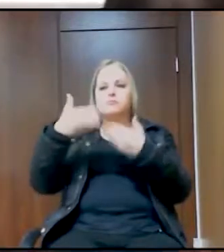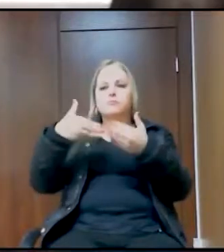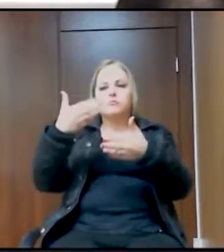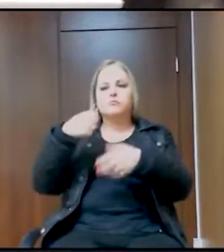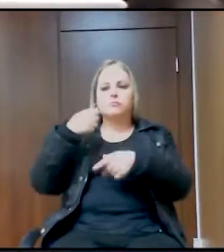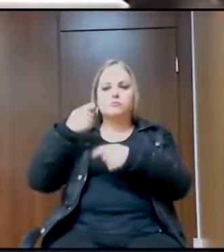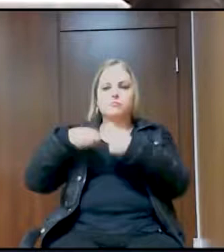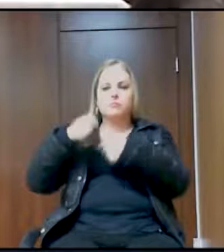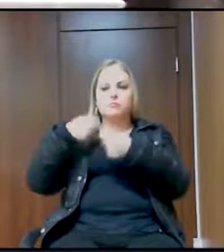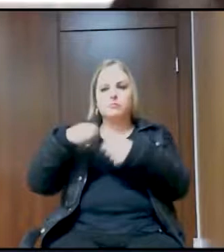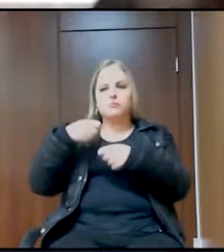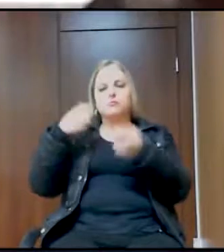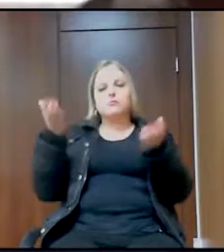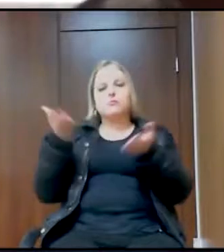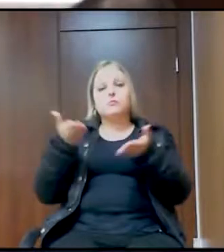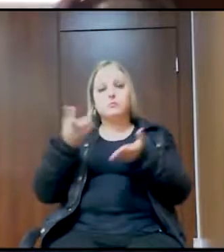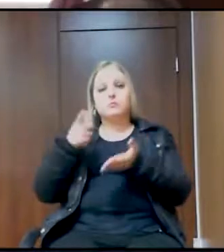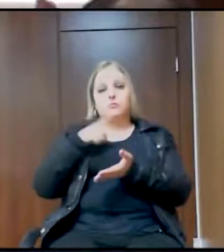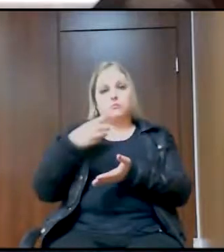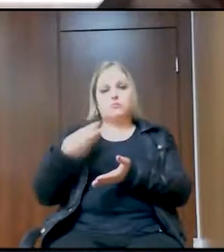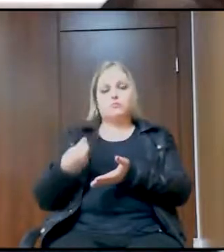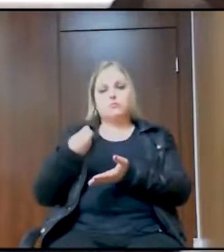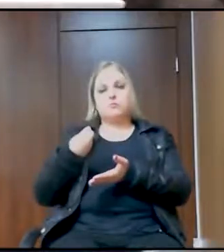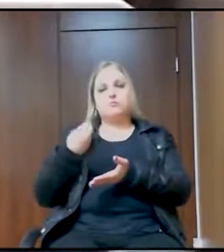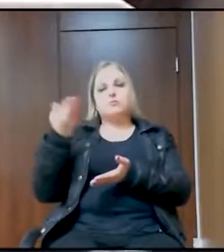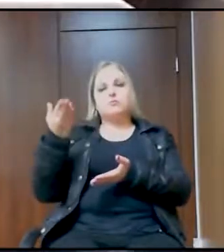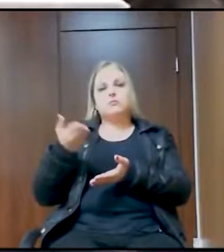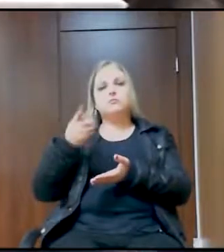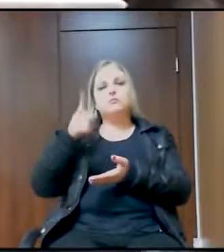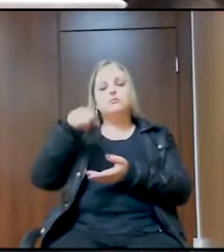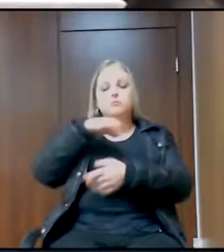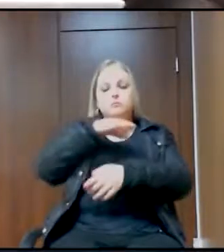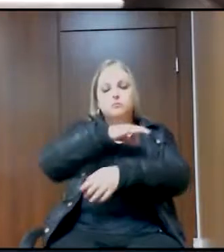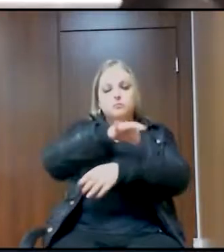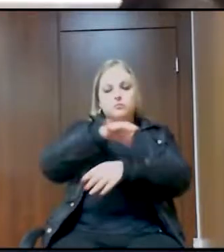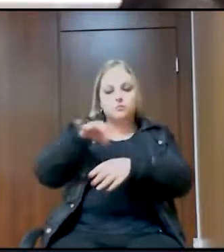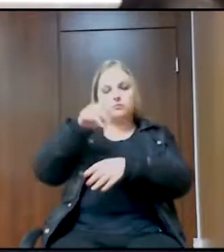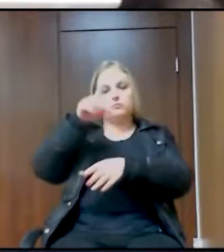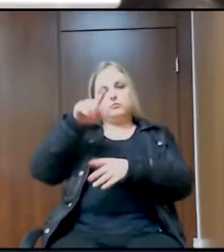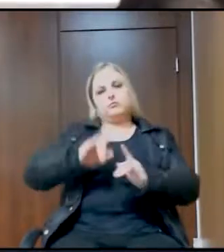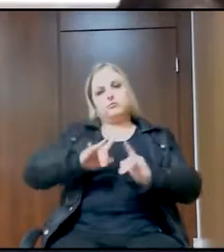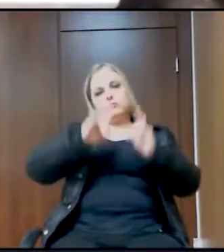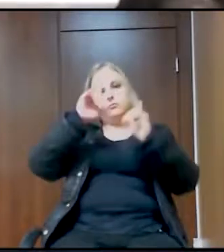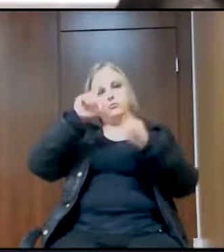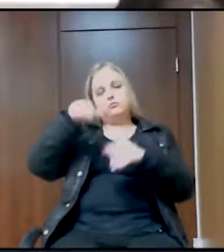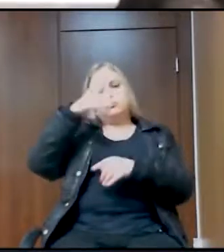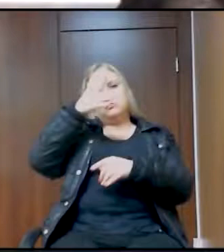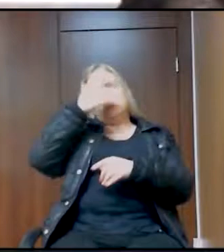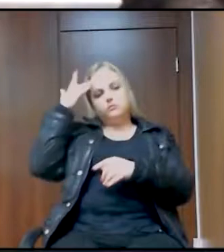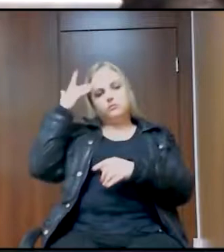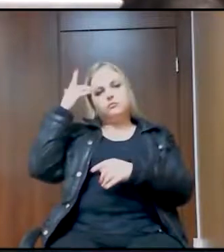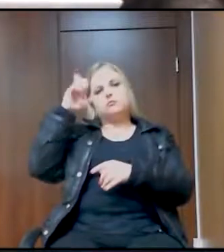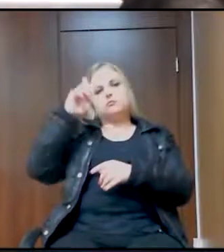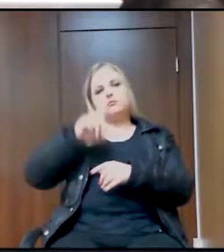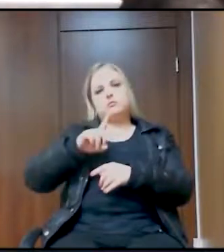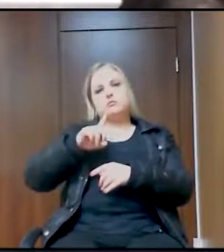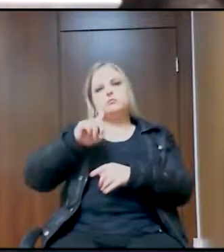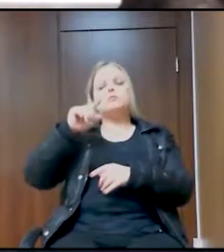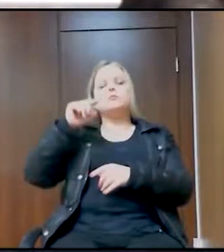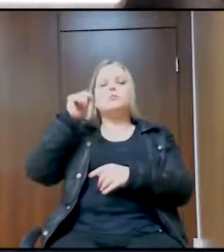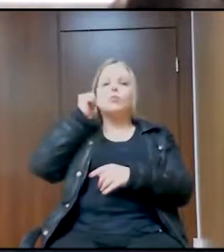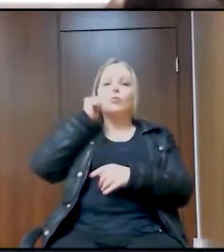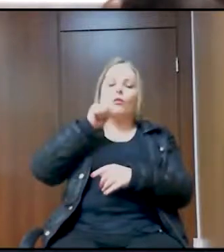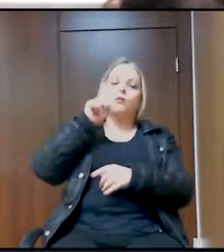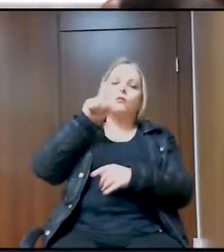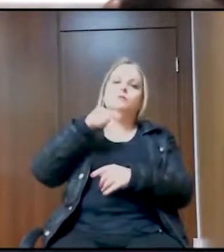que existem hoje, tanto no Núcleo de Habitação e Urbanismo, quanto no Núcleo de Direitos da Pessoa com Deficiência, da Pessoa Idosa,